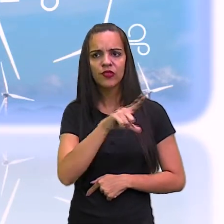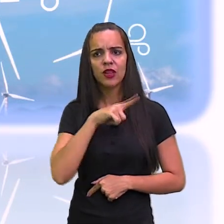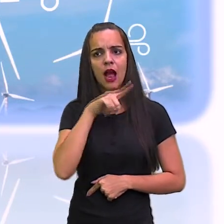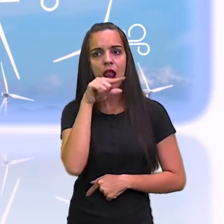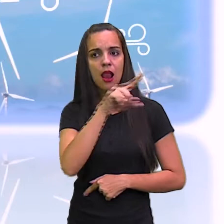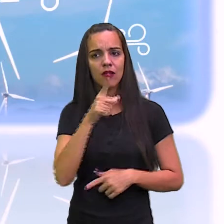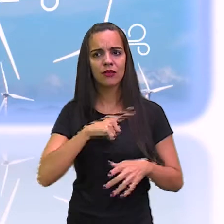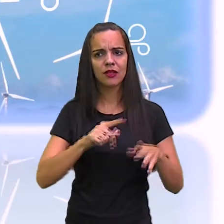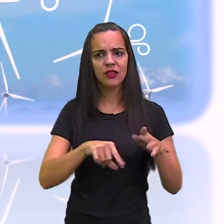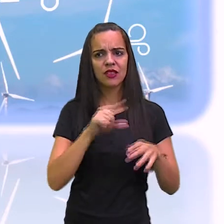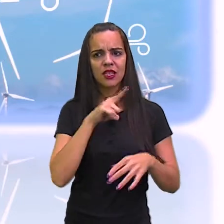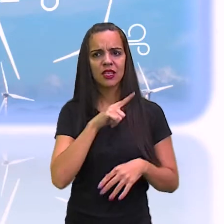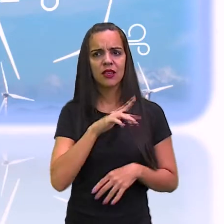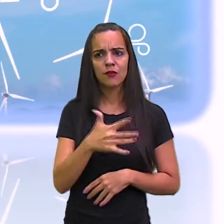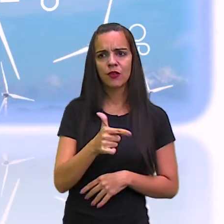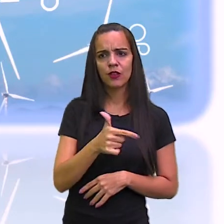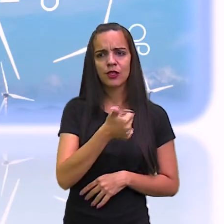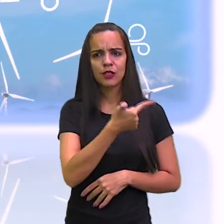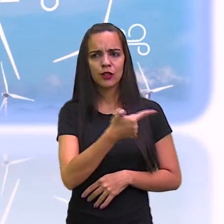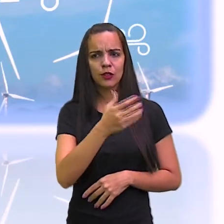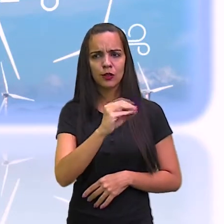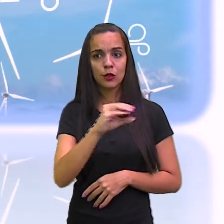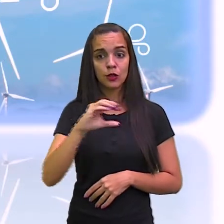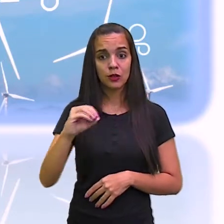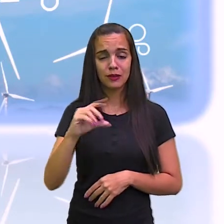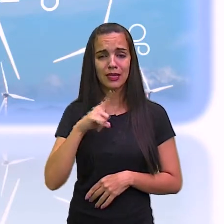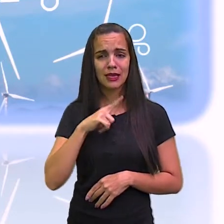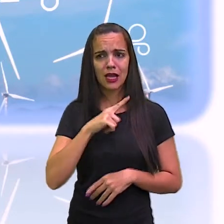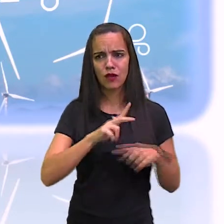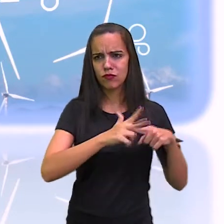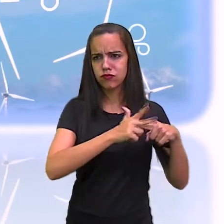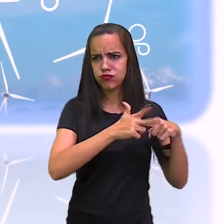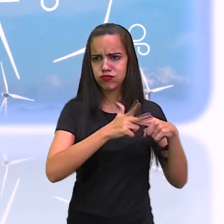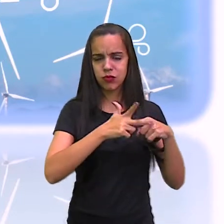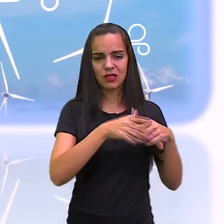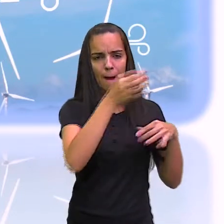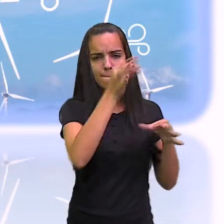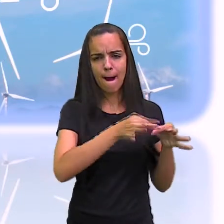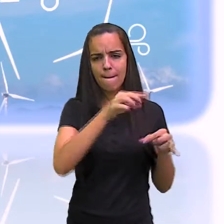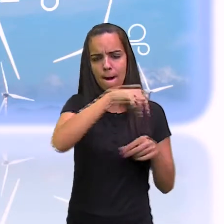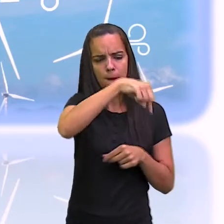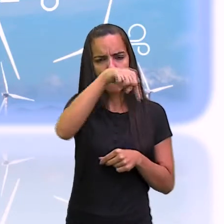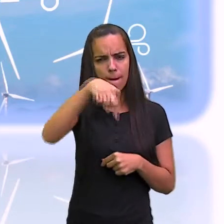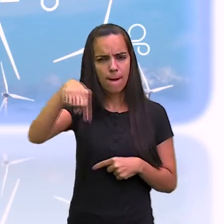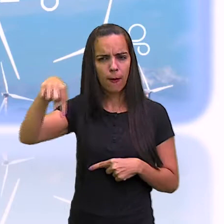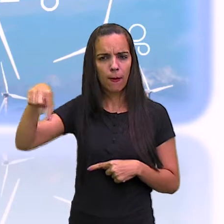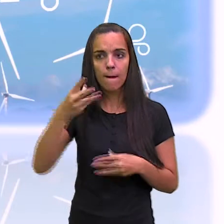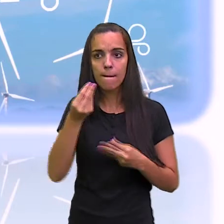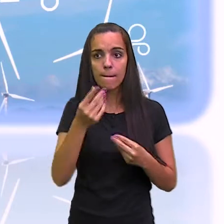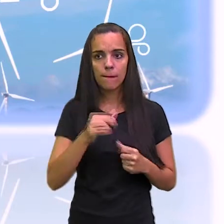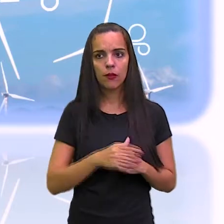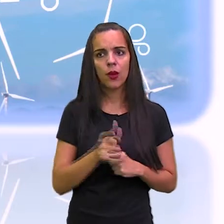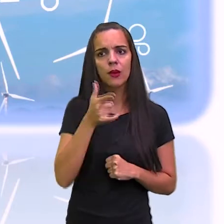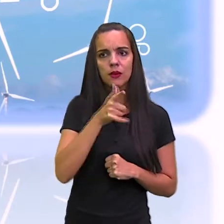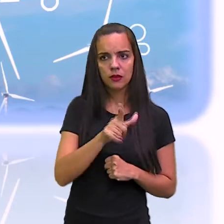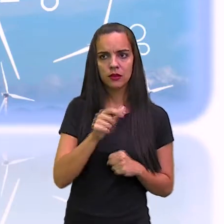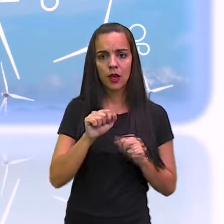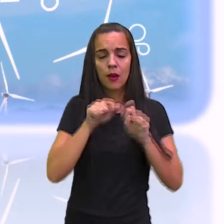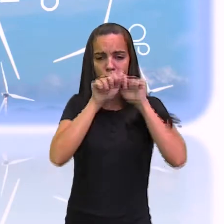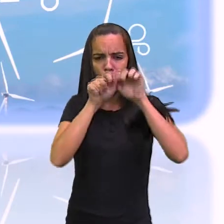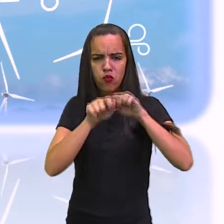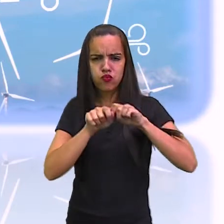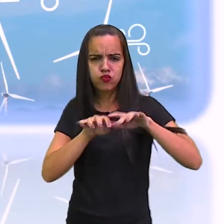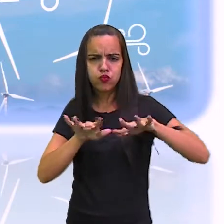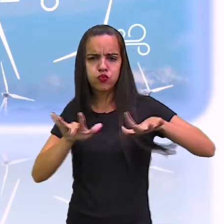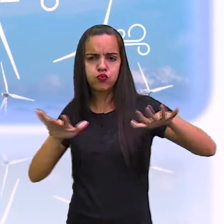com 298 usinas eólicas instaladas, colocando o país